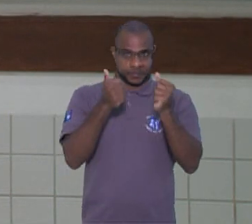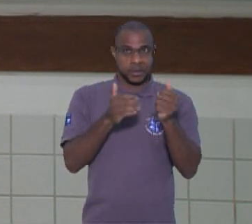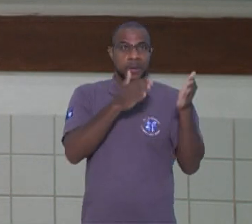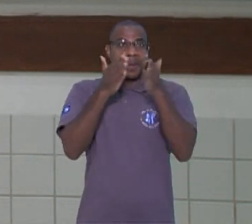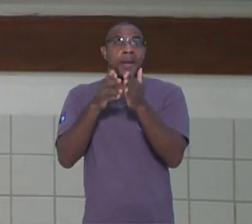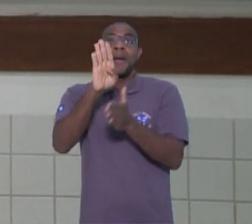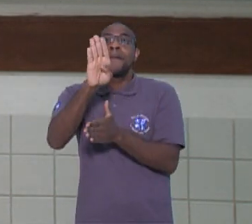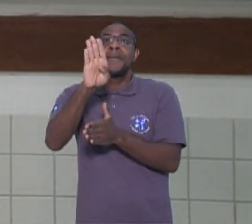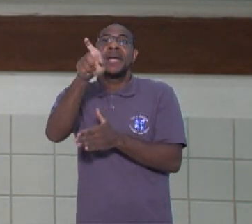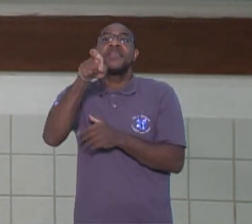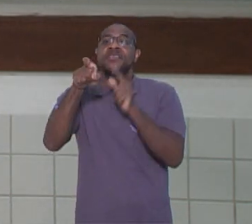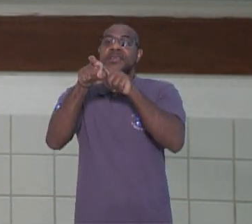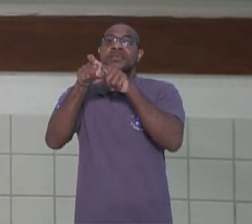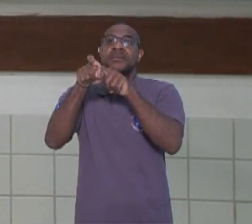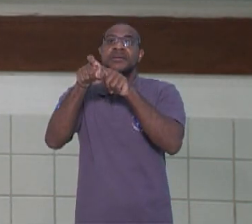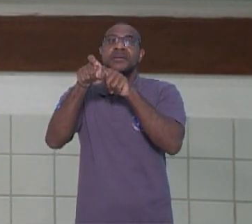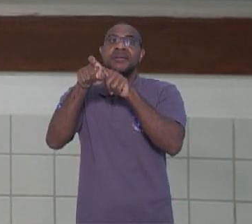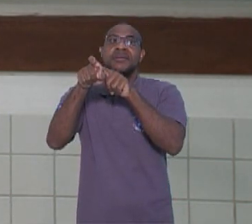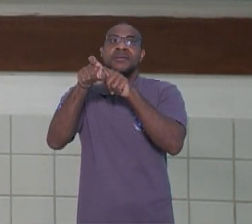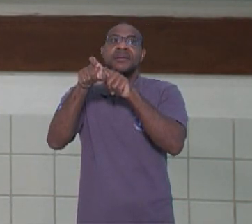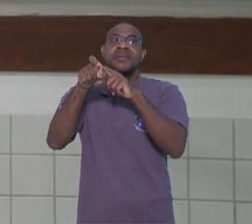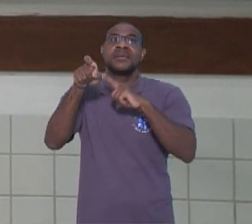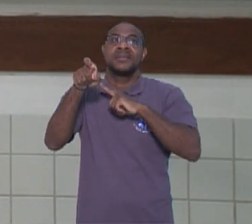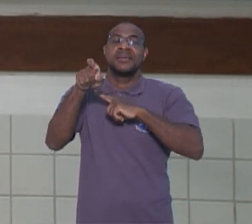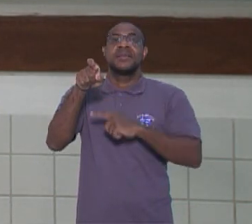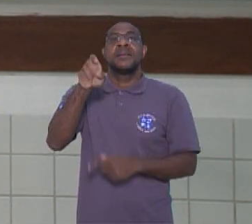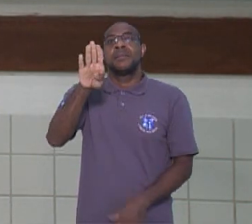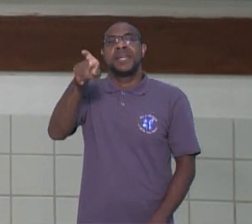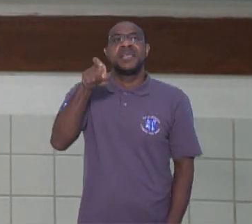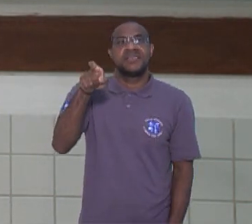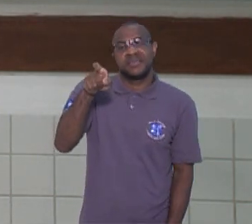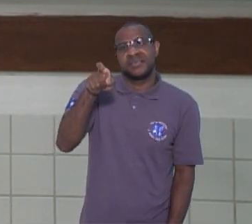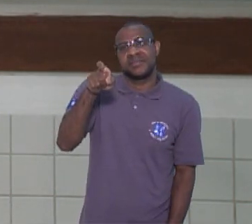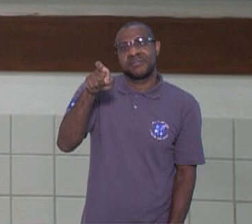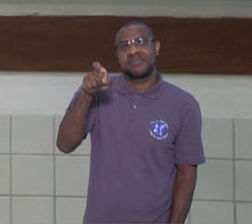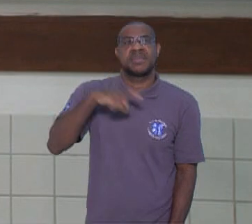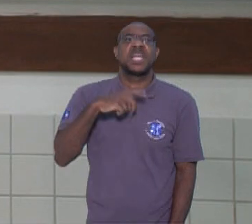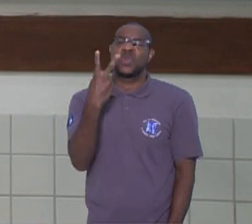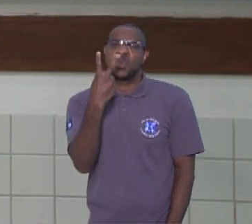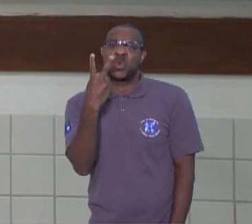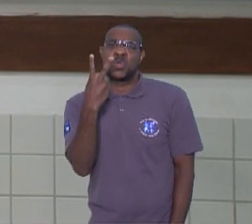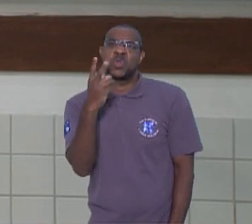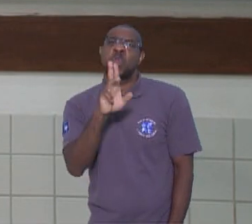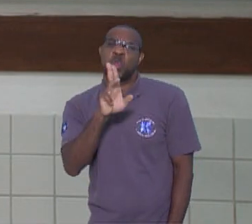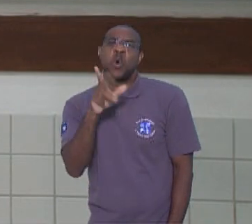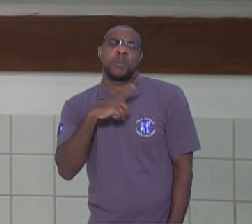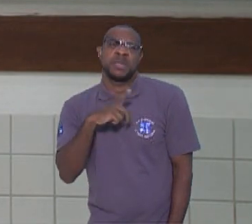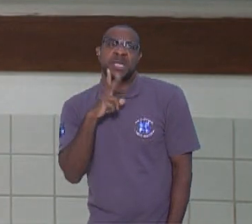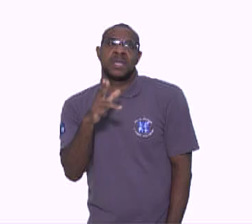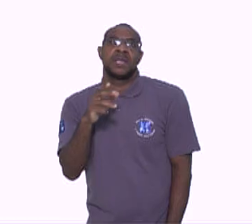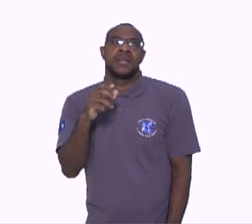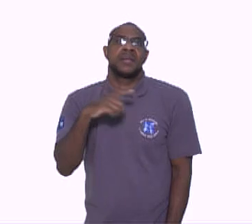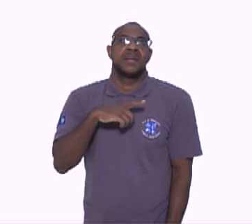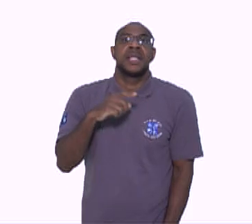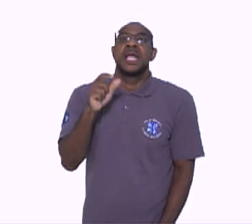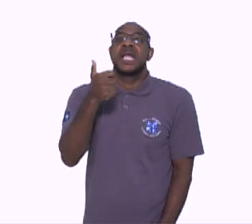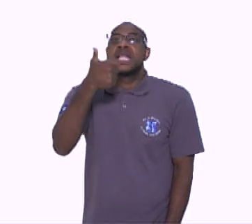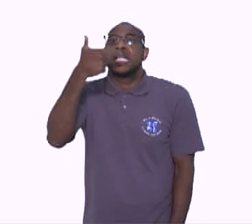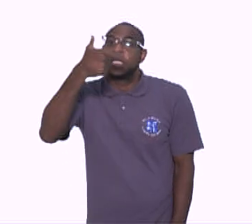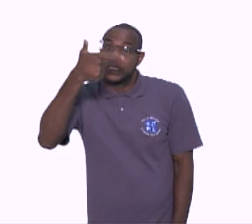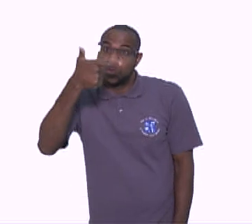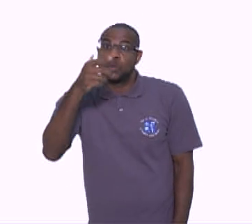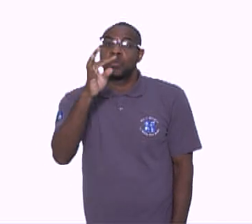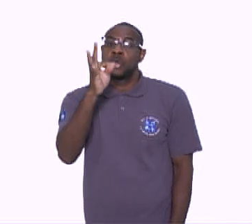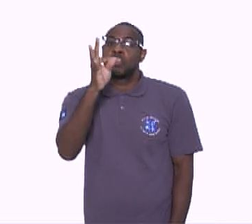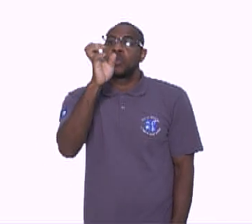Certo? Bx, ele tem, na verdade, dois nomes. É como fosse um nome, talvez até um apelido, né? Segundo termo